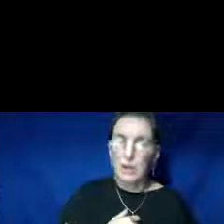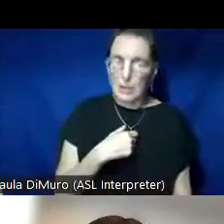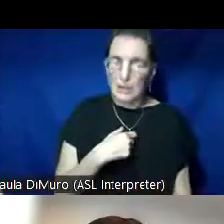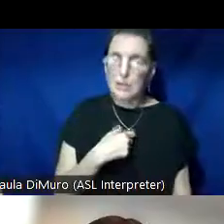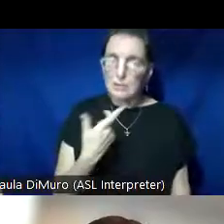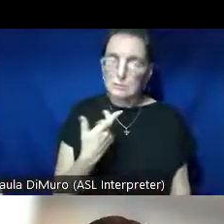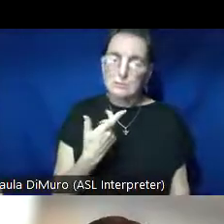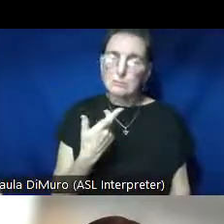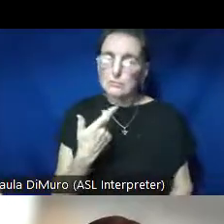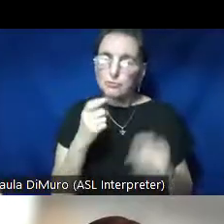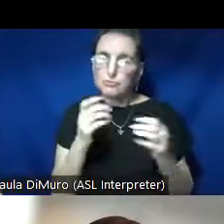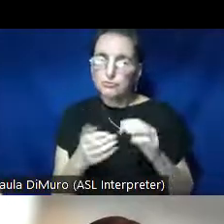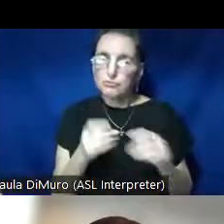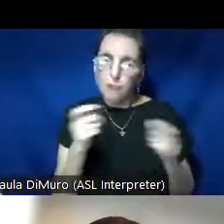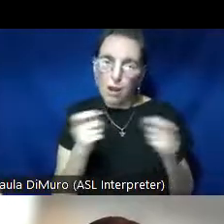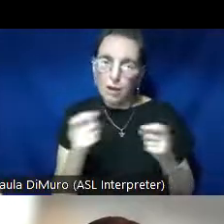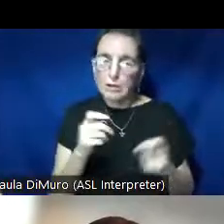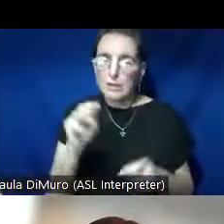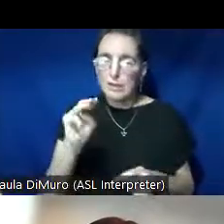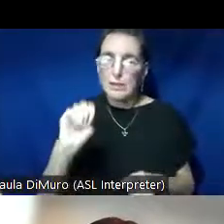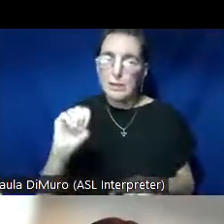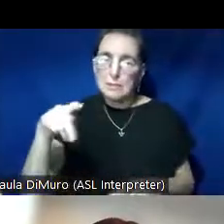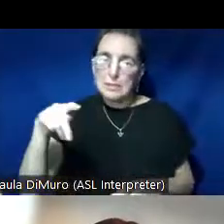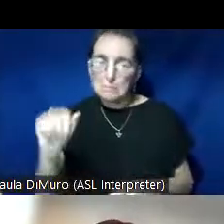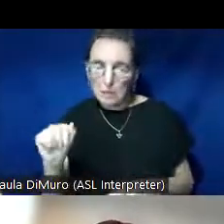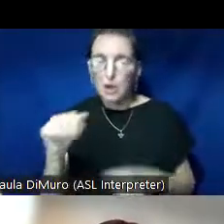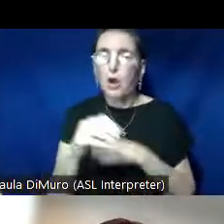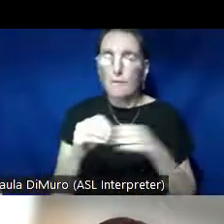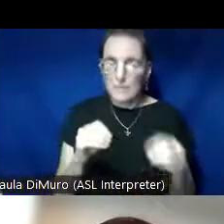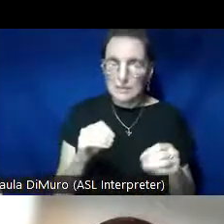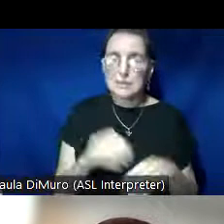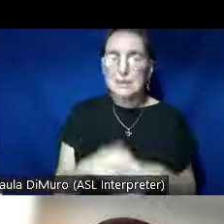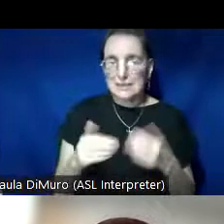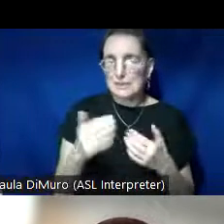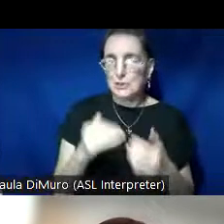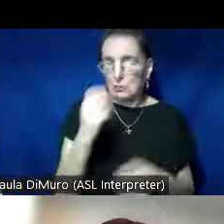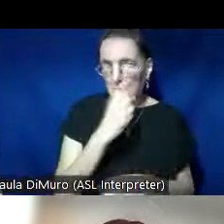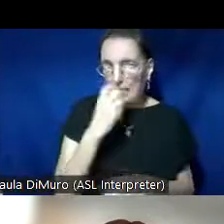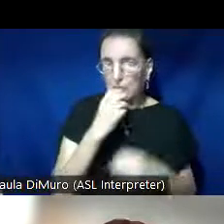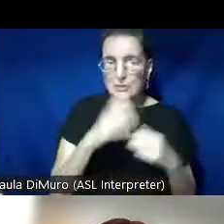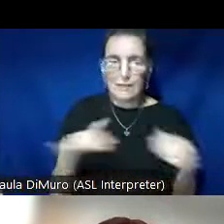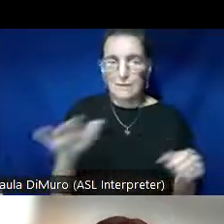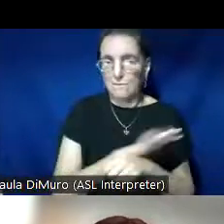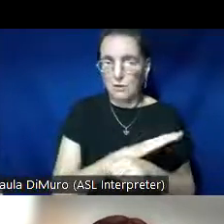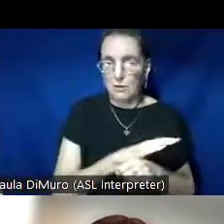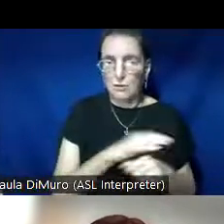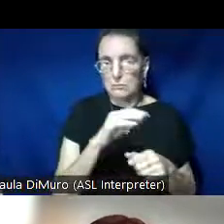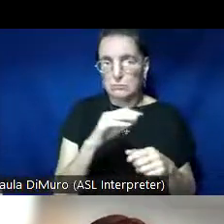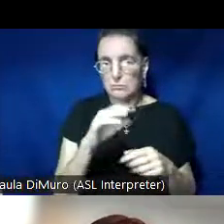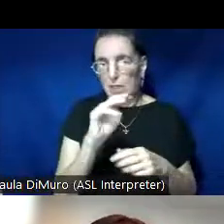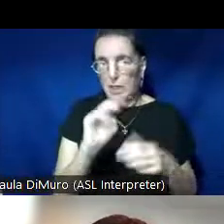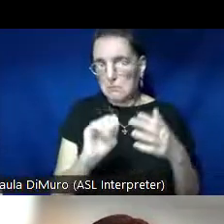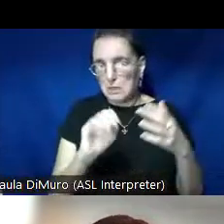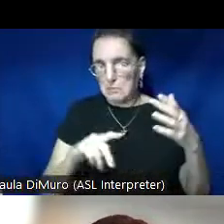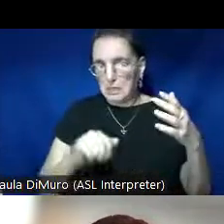Muitas vezes é referido como MEPA, é mais fácil de pronunciar do que o nome inteiro.